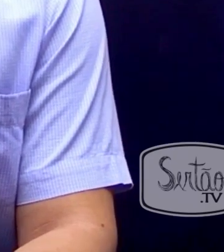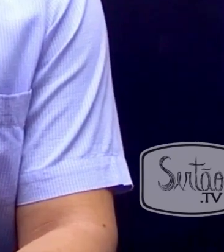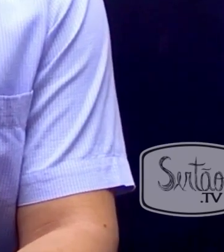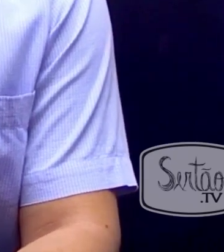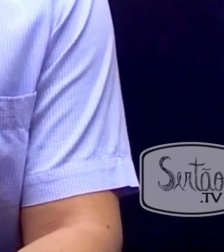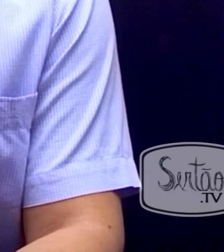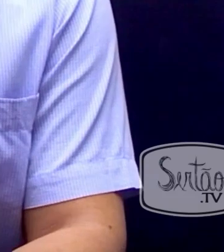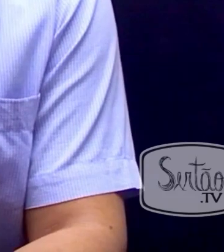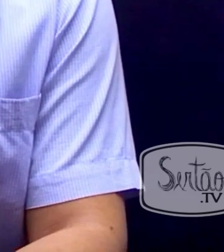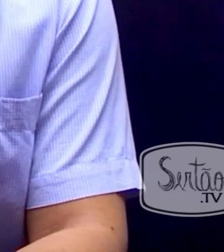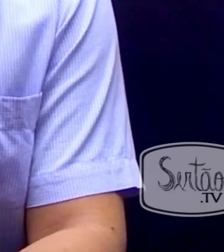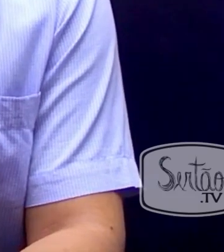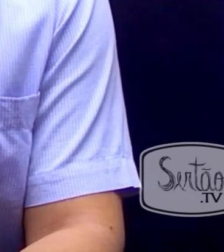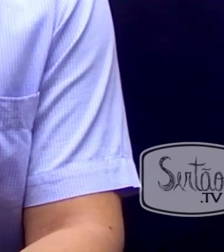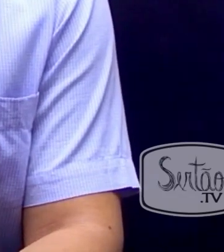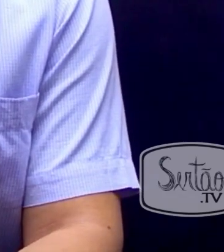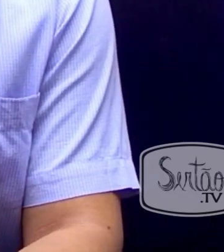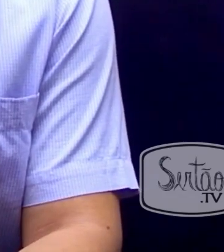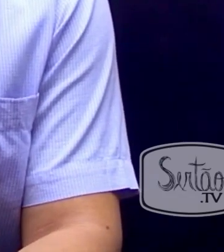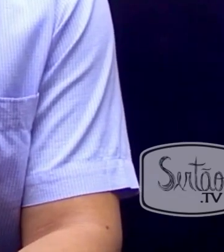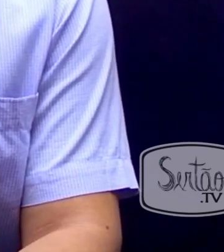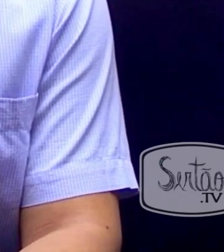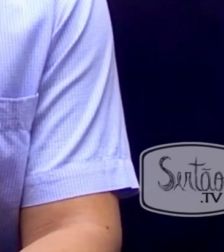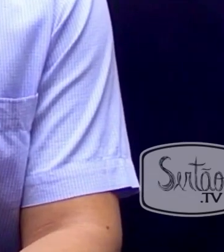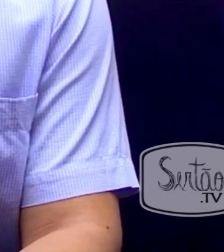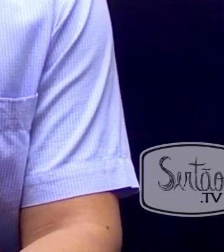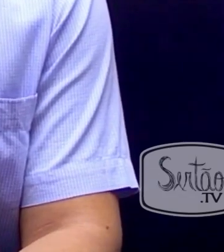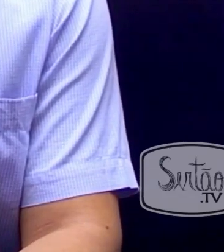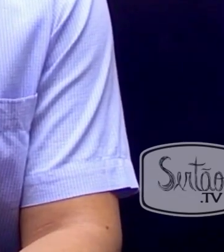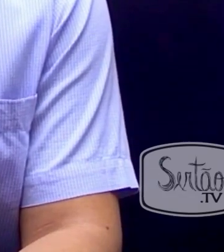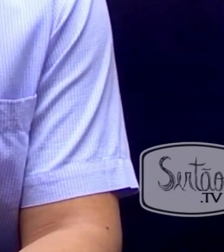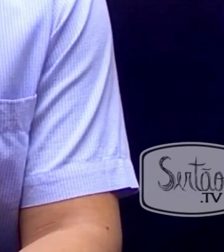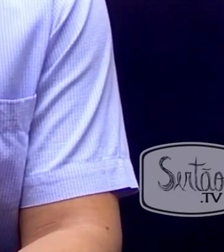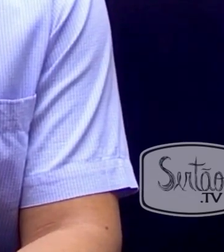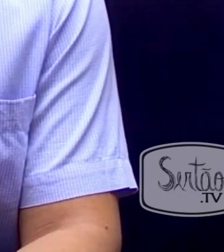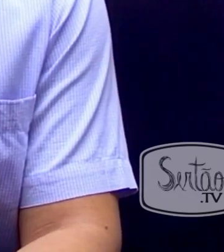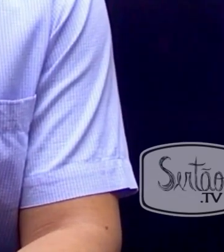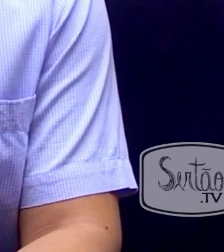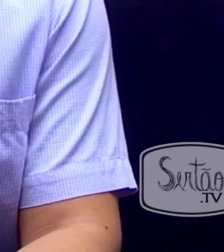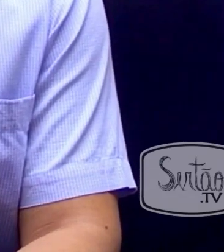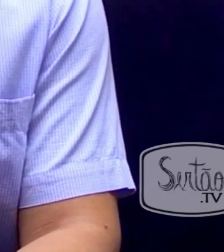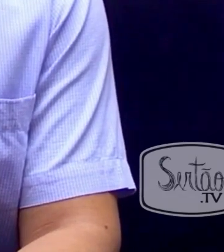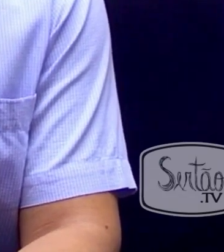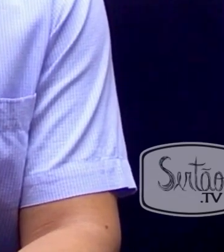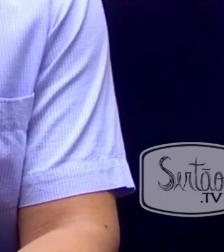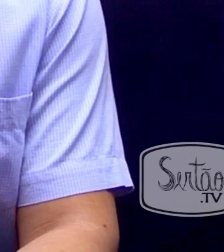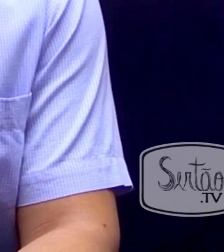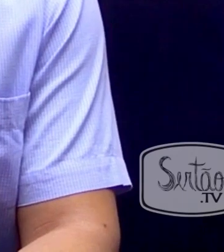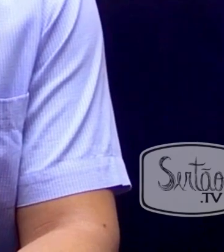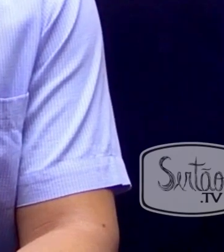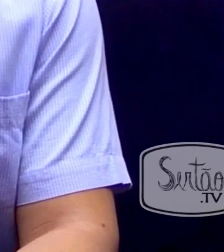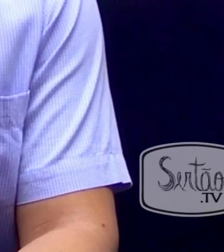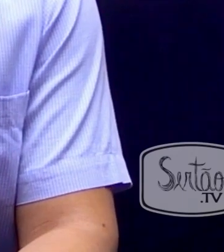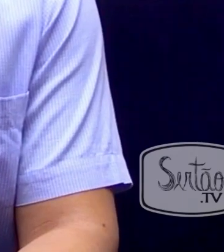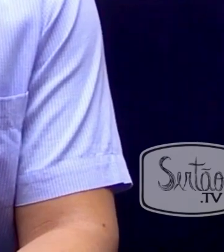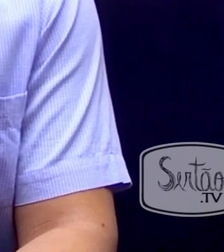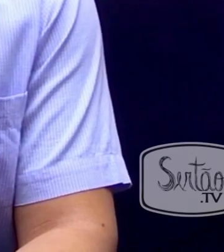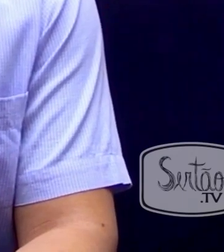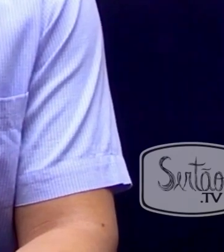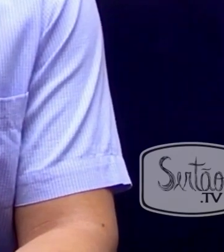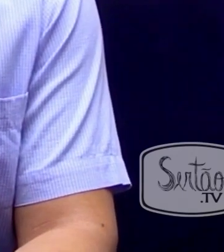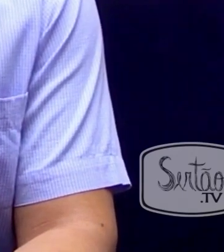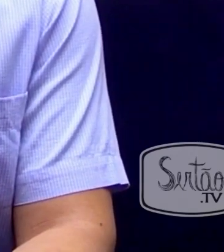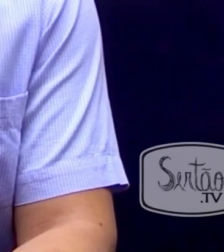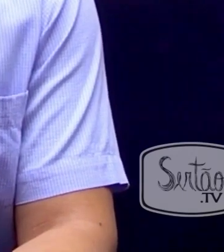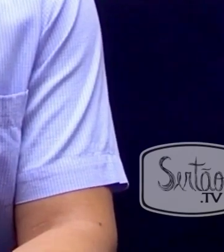de 2023. Eu disse que o ministro do Desenvolvimento Social, Wellington Dias, vai estar, inclusive hoje no Ceará, né, acompanhando a entrega